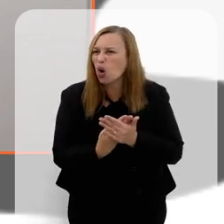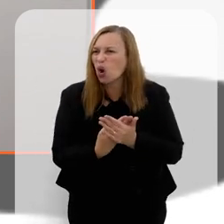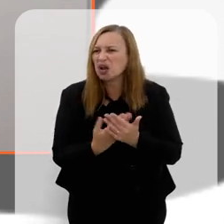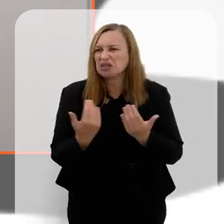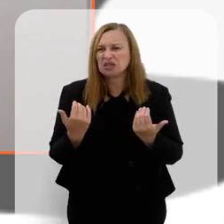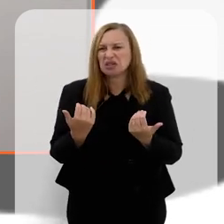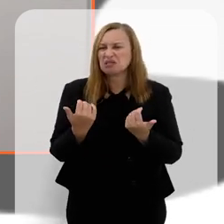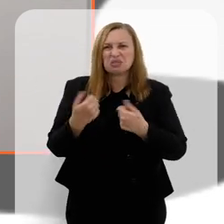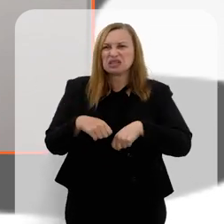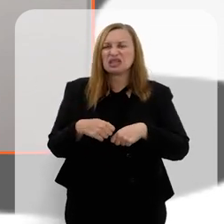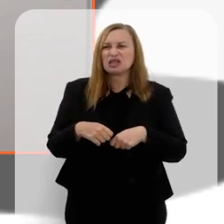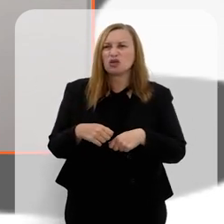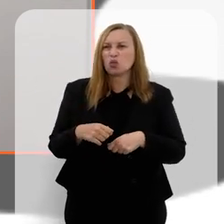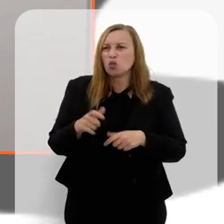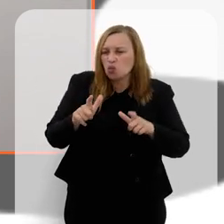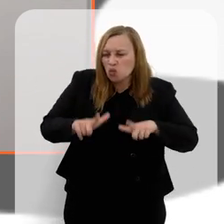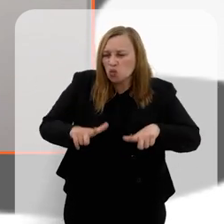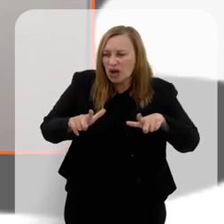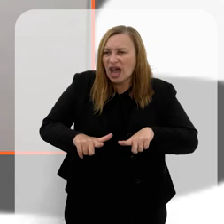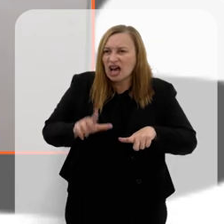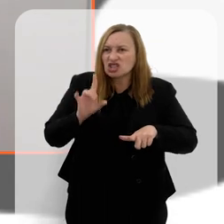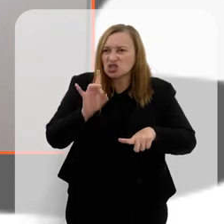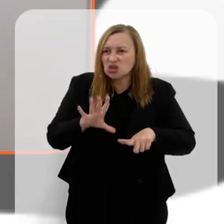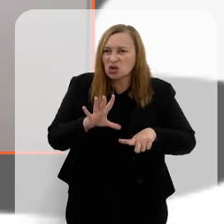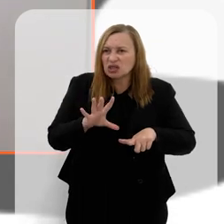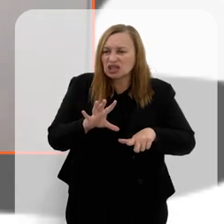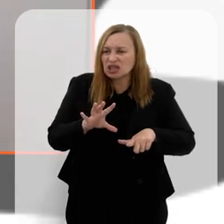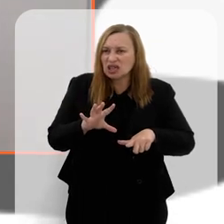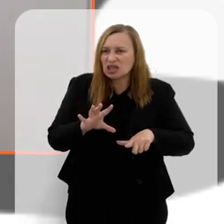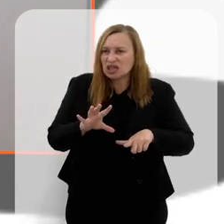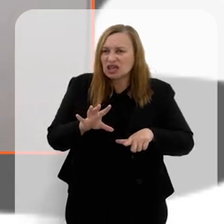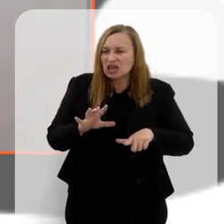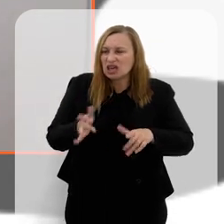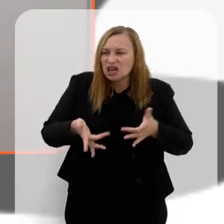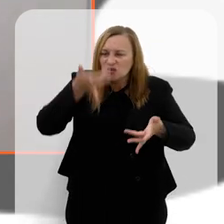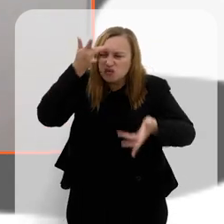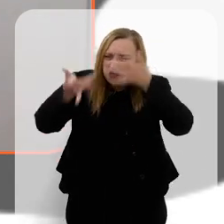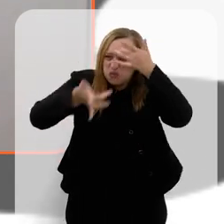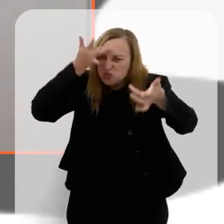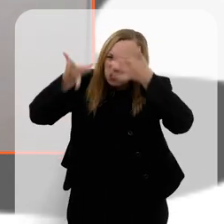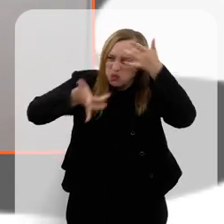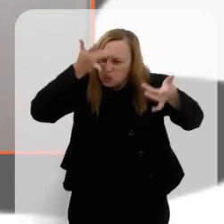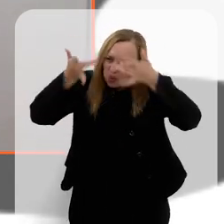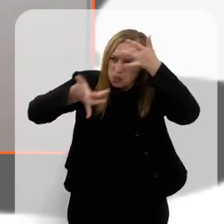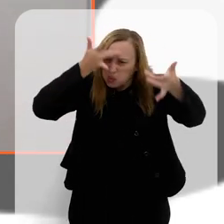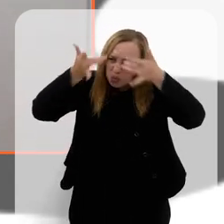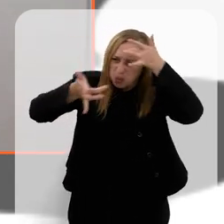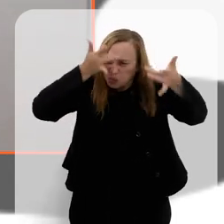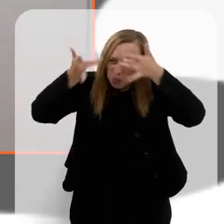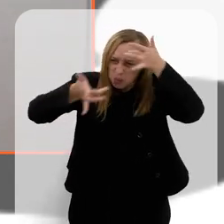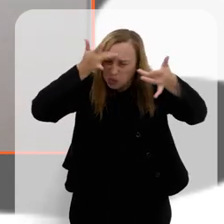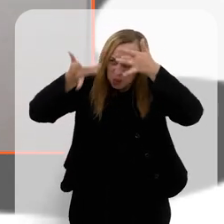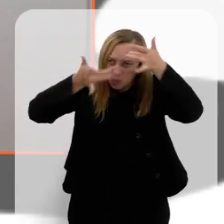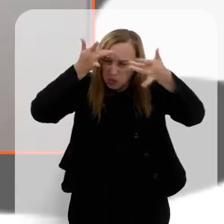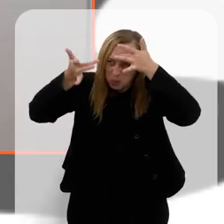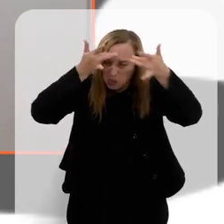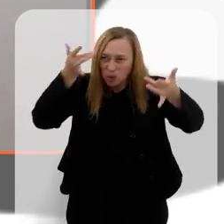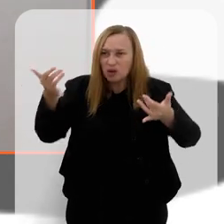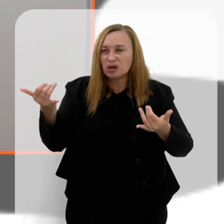Escola não deveria ser um lugar só de botar informação nas